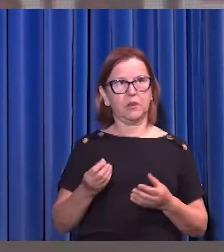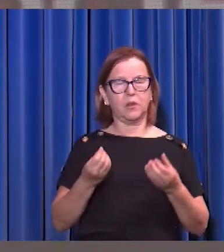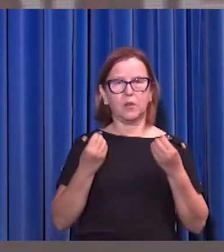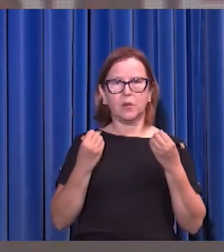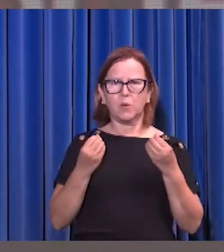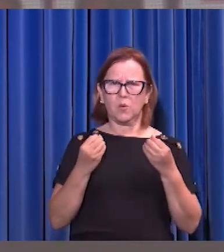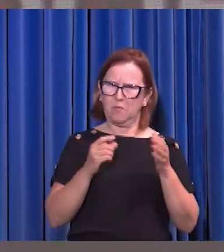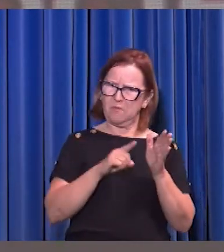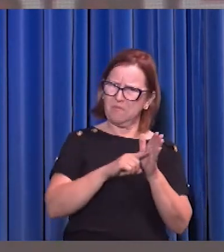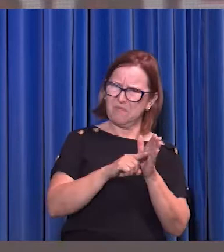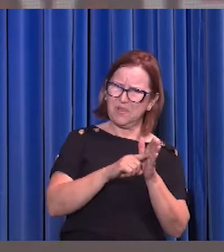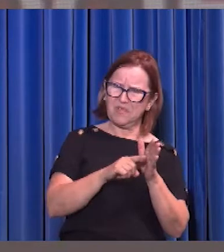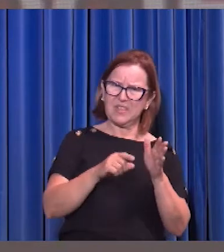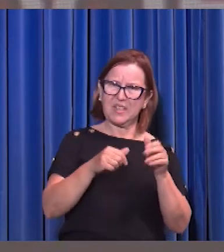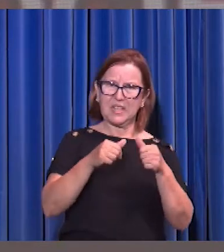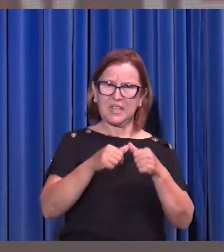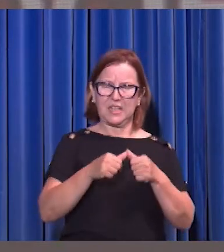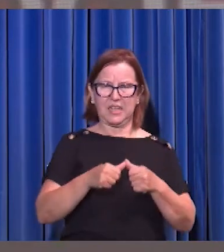essa pergunta?